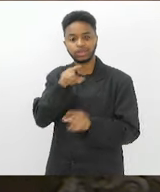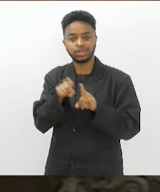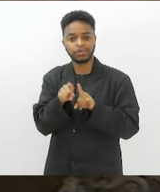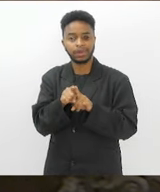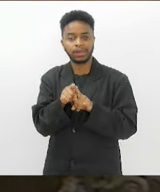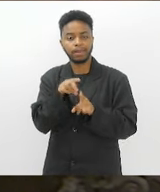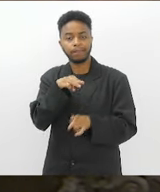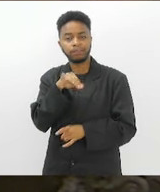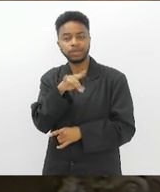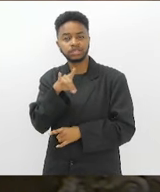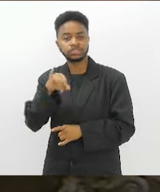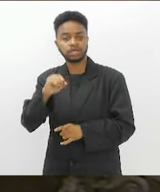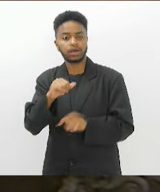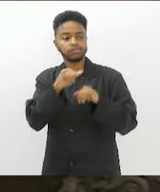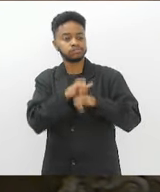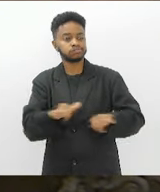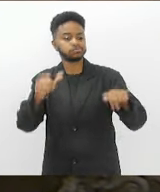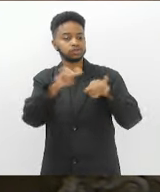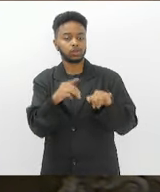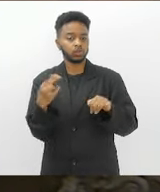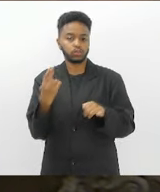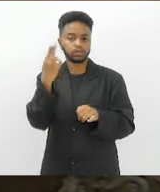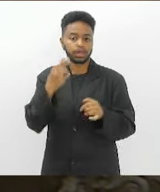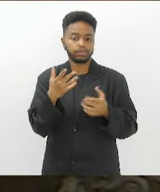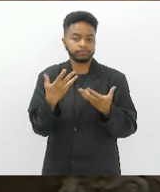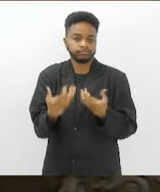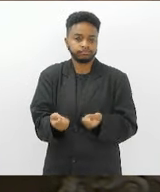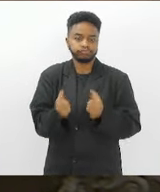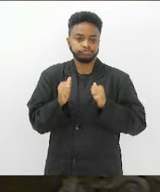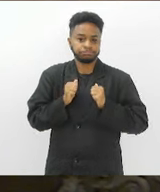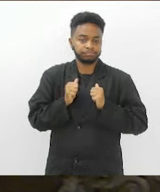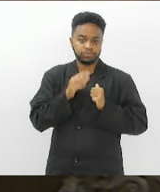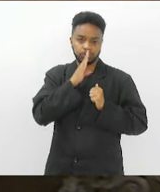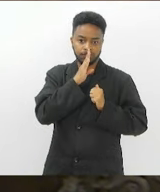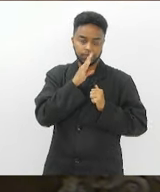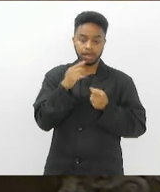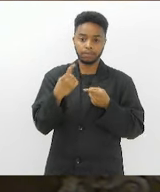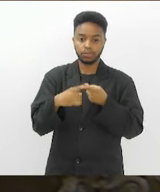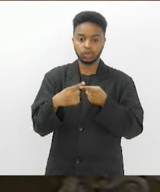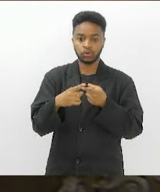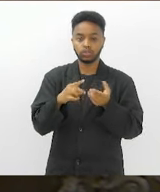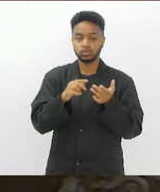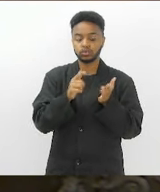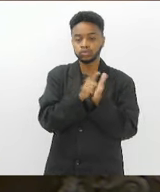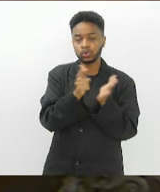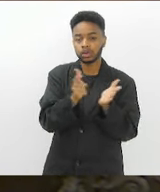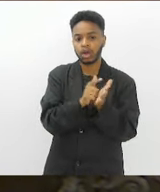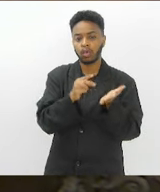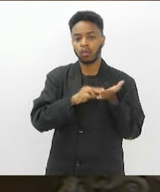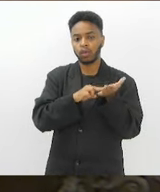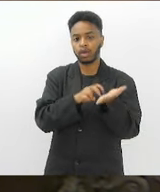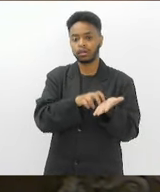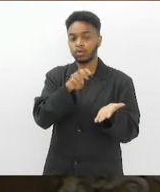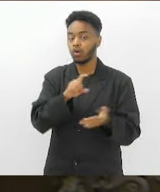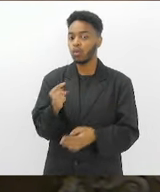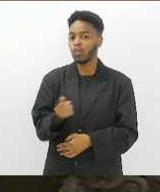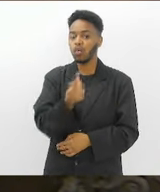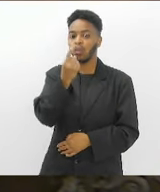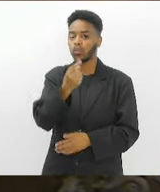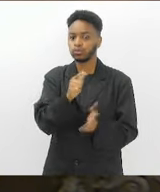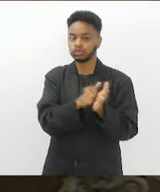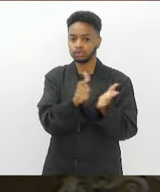ser aceita com passividade. O Correio da Manhã foi o único jornal que